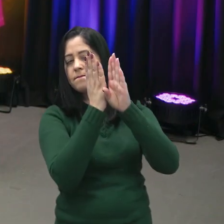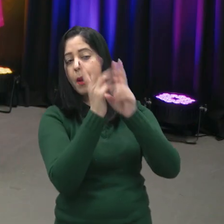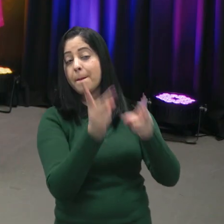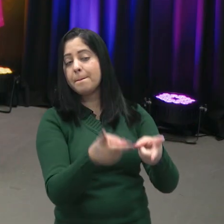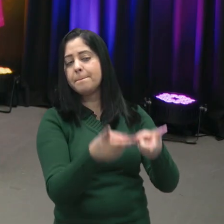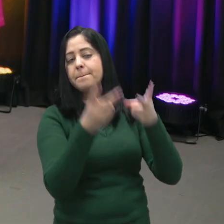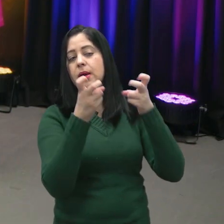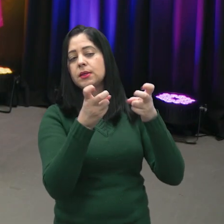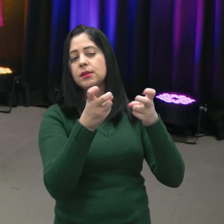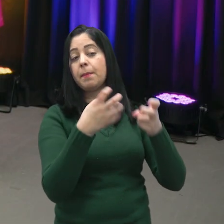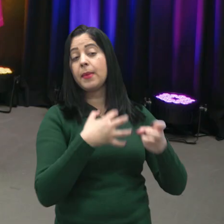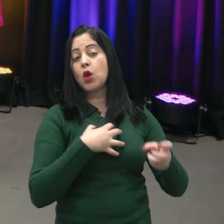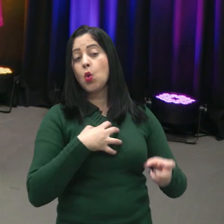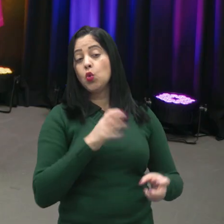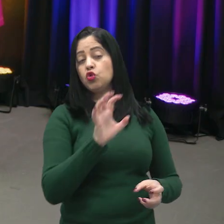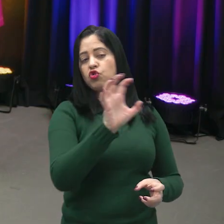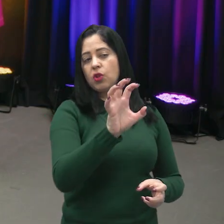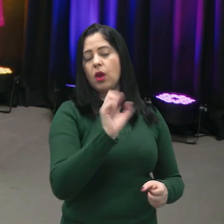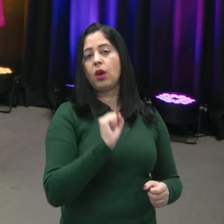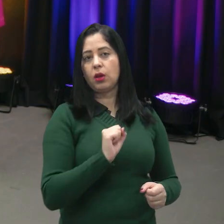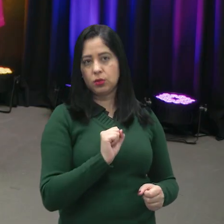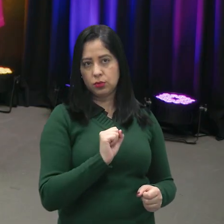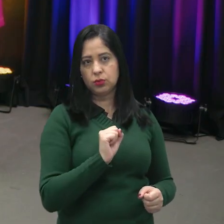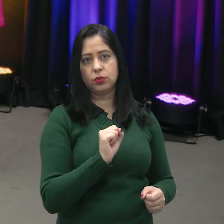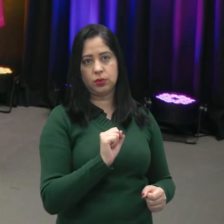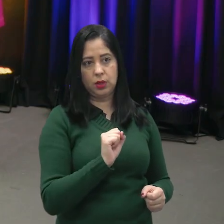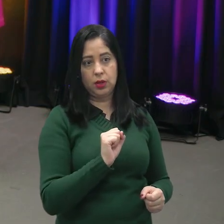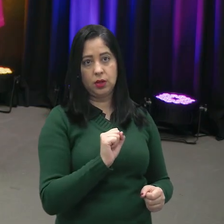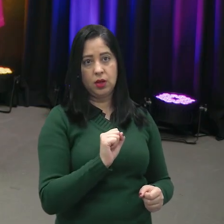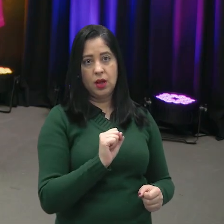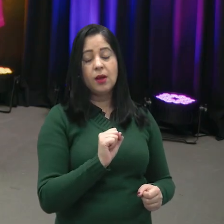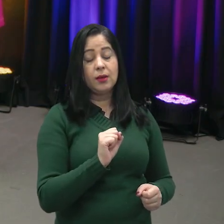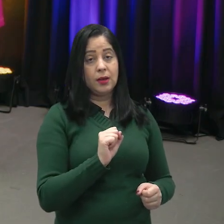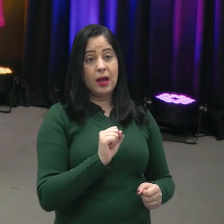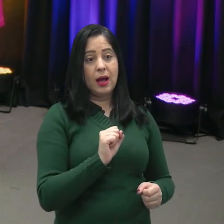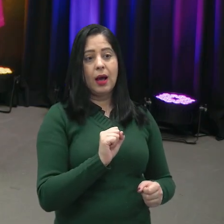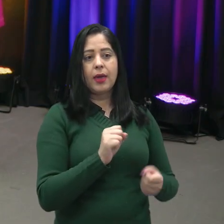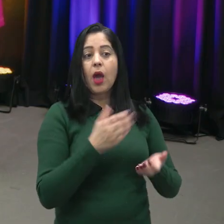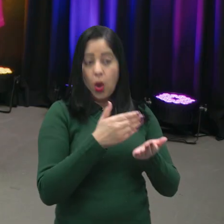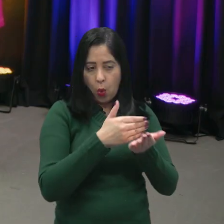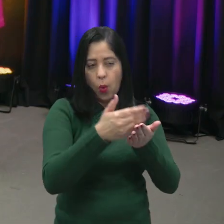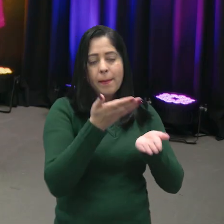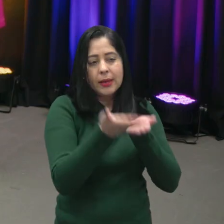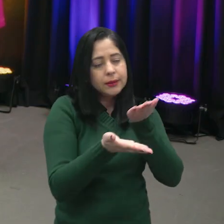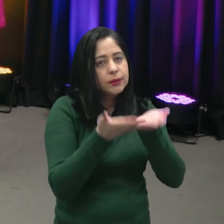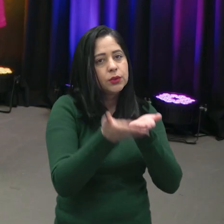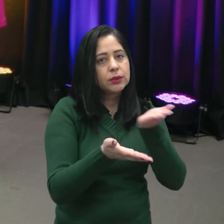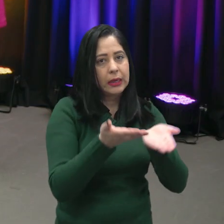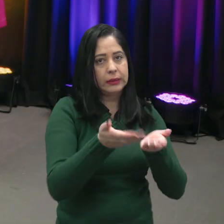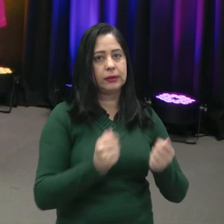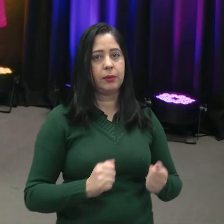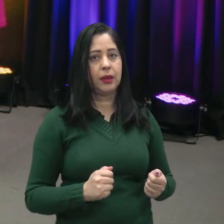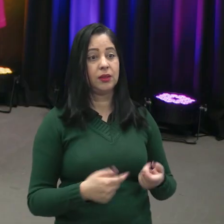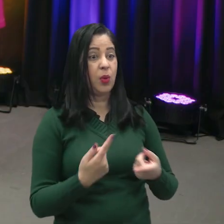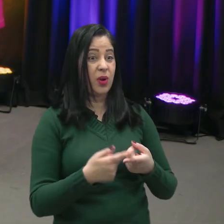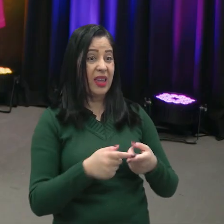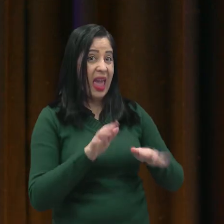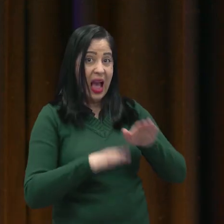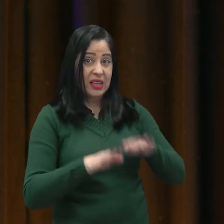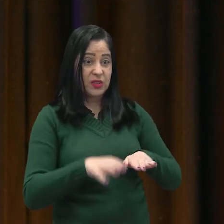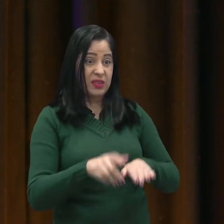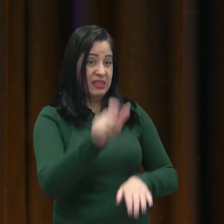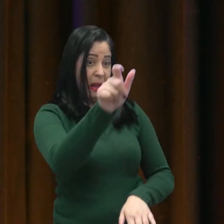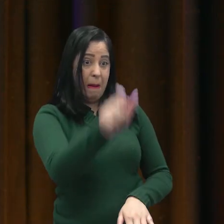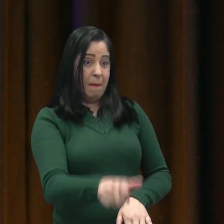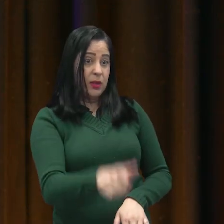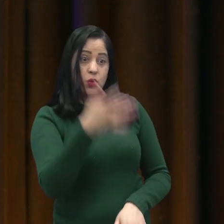pelo inconsciente da pessoa. Muitas das vezes ela não faz, às vezes não tem conhecimento do que